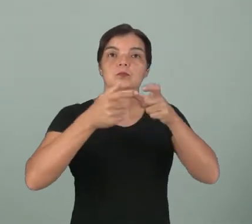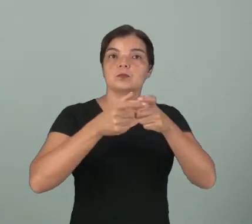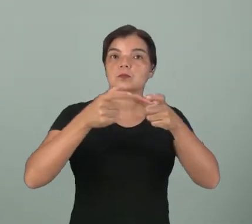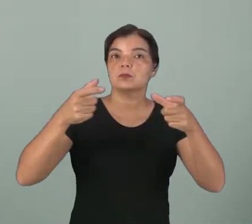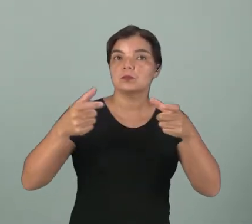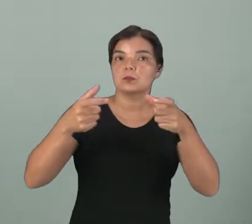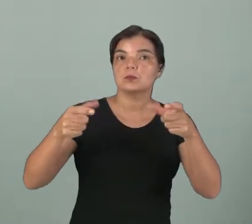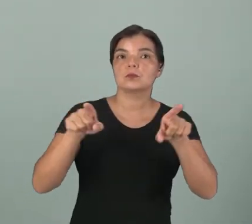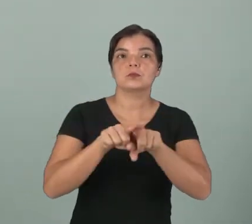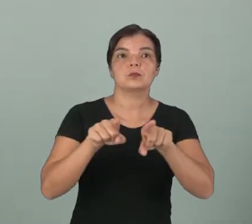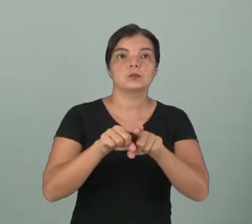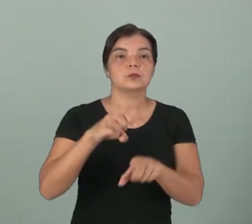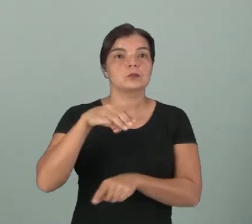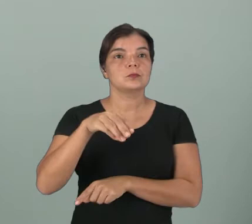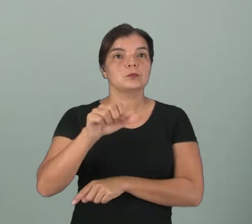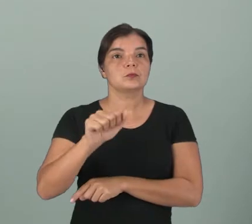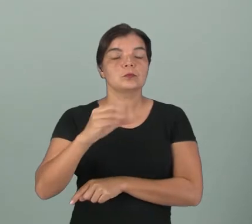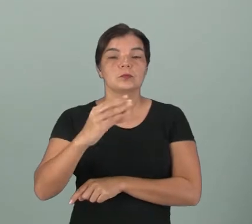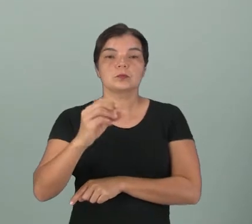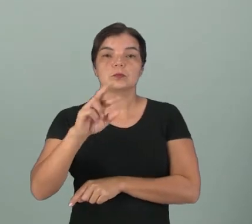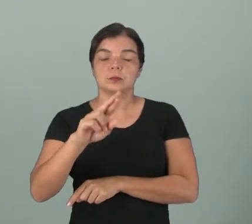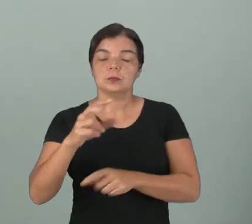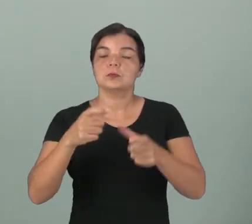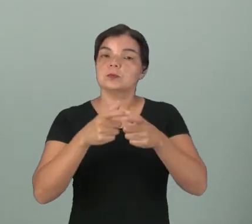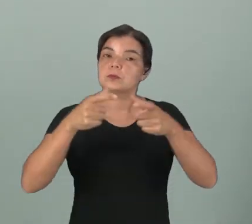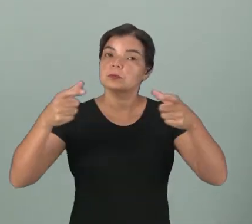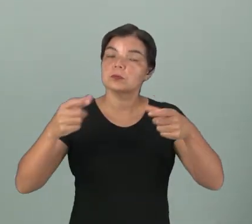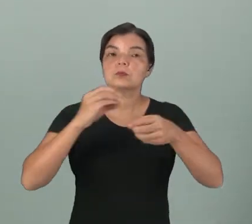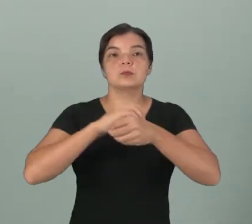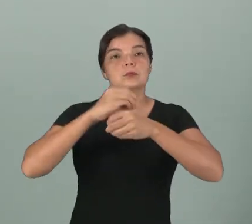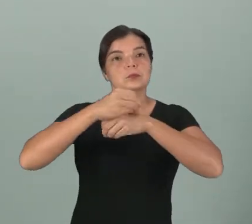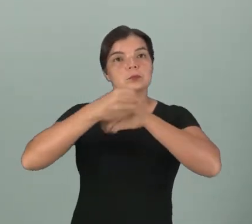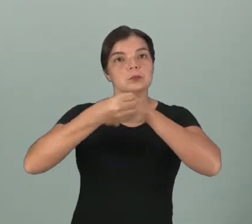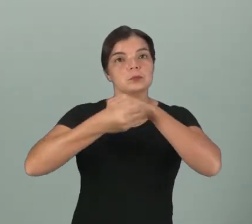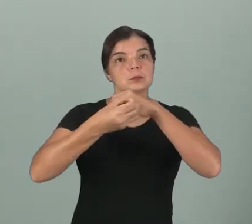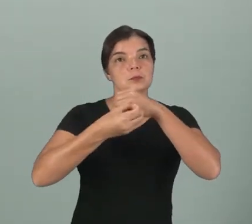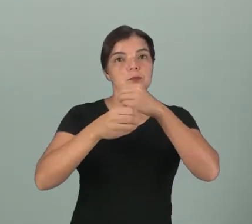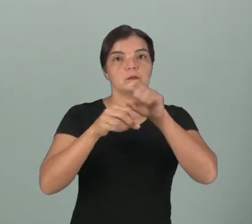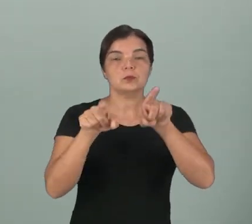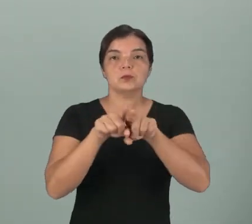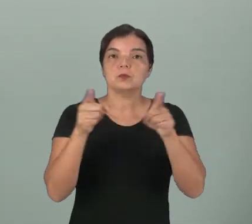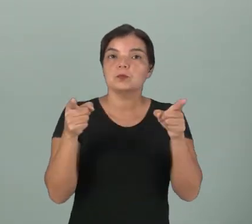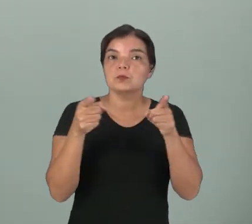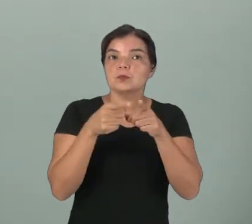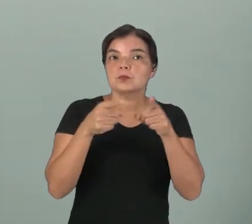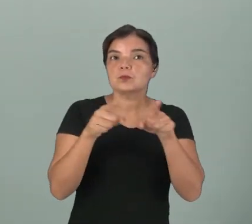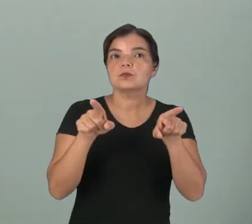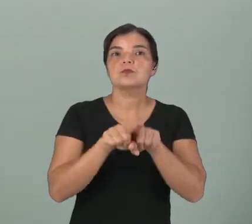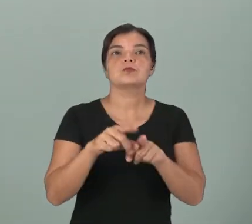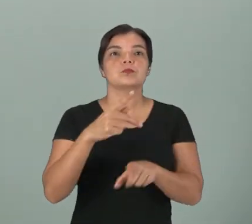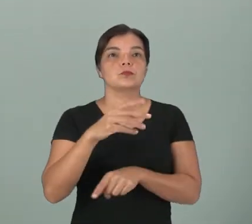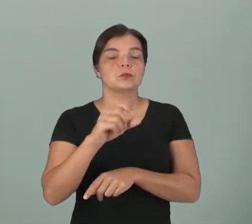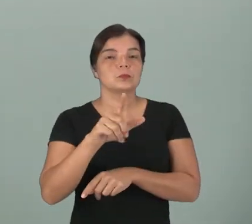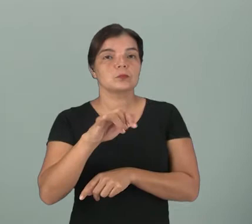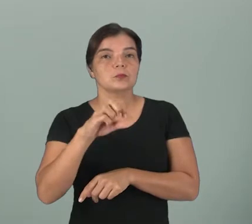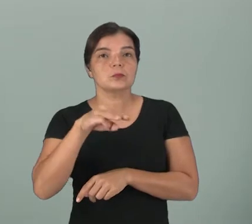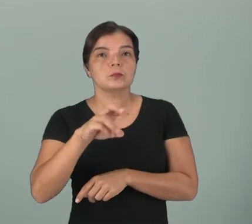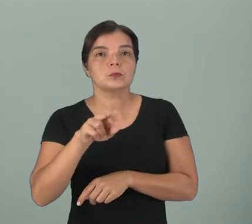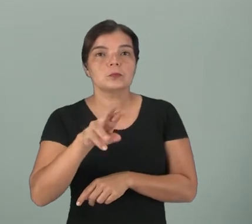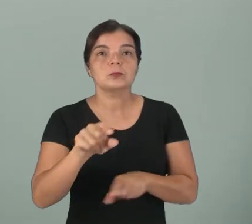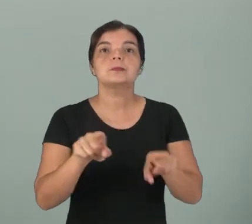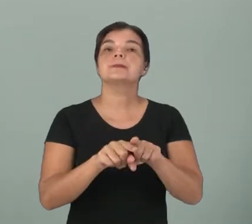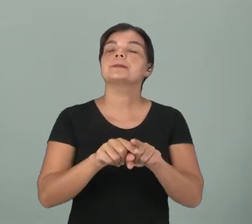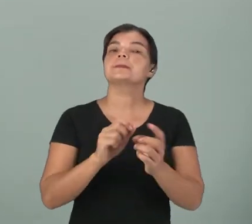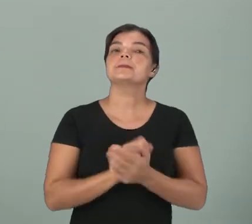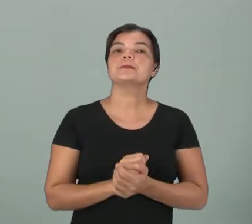maiores que nós chamamos de macromoléculas as unidades né as E os pequenos polímeros as pequenas moléculas